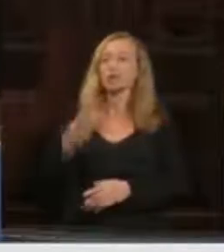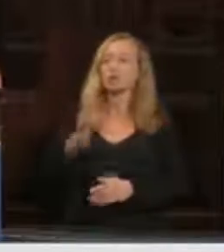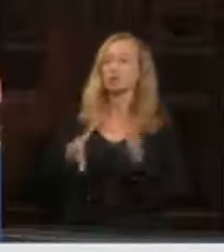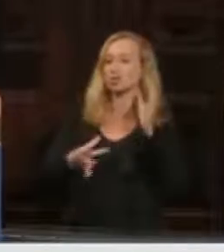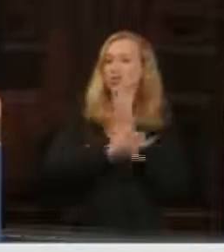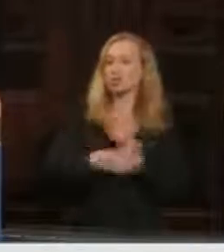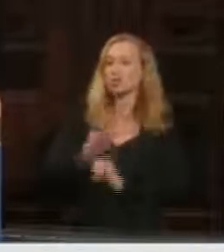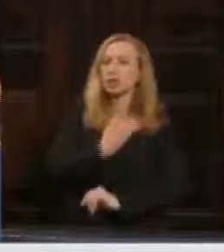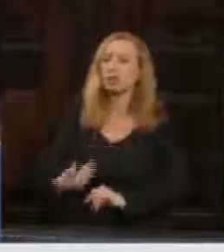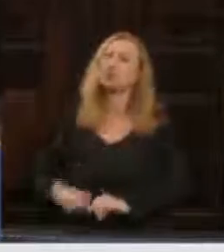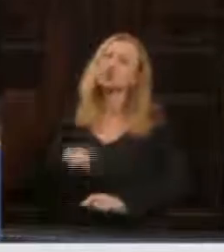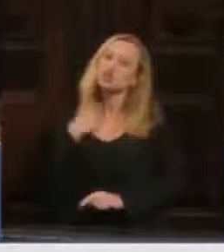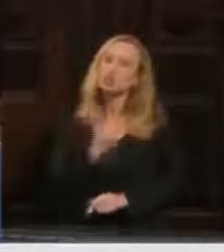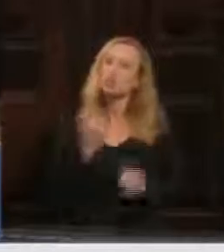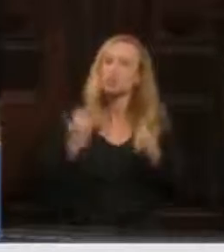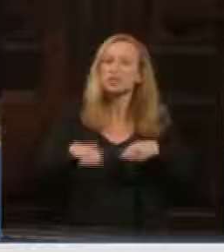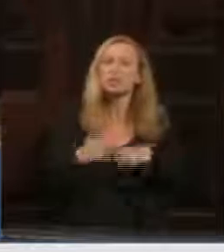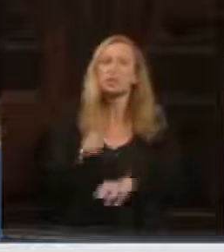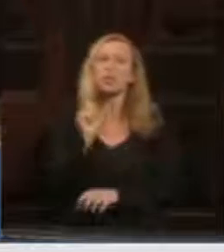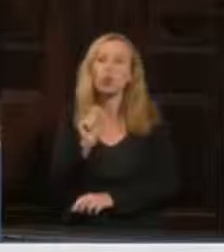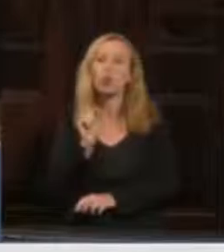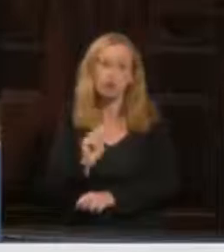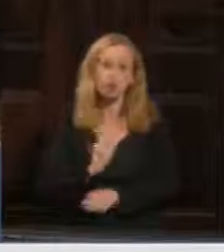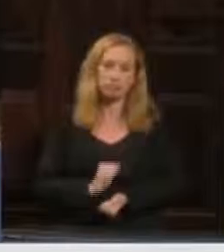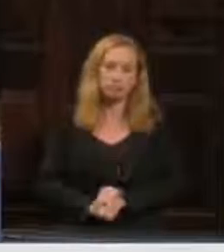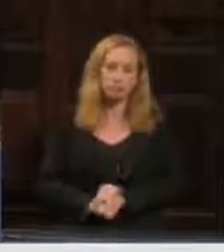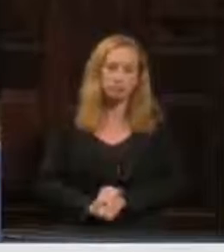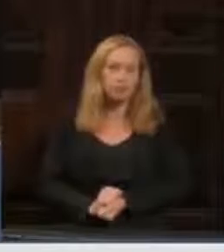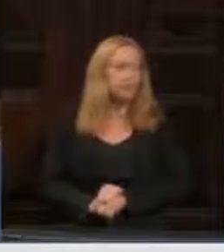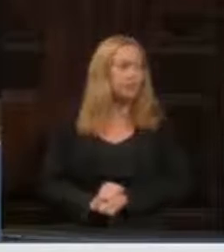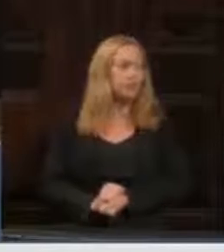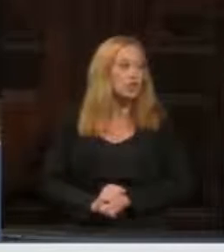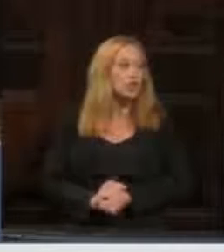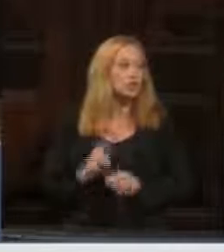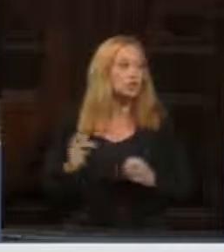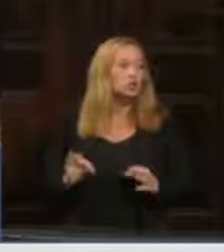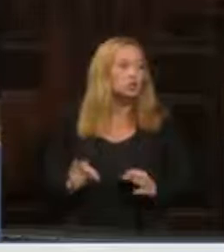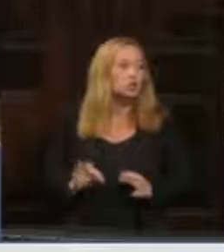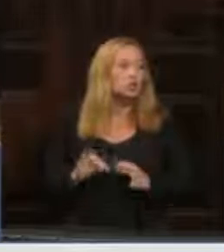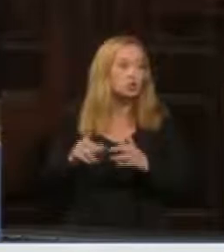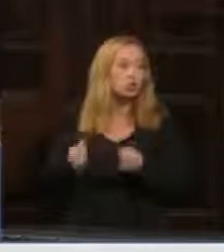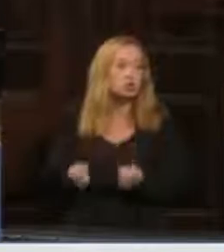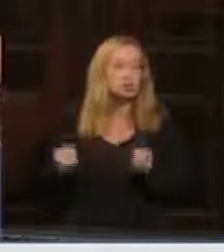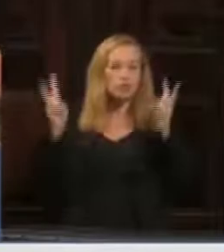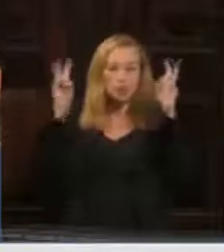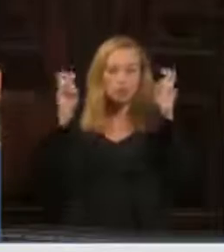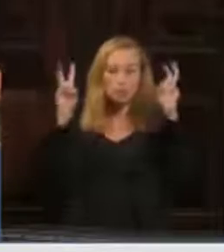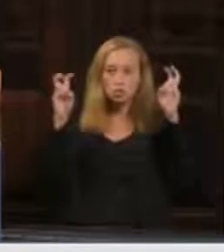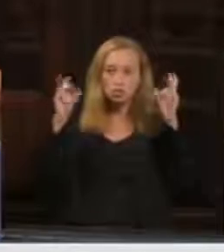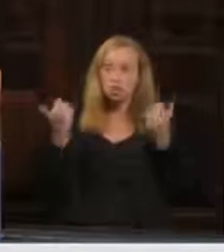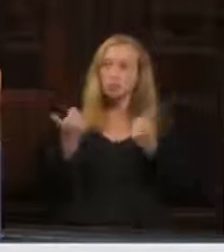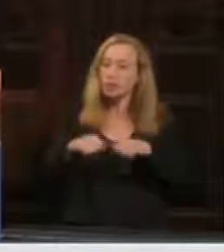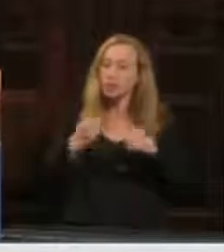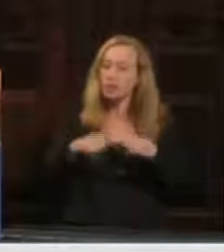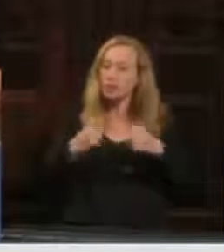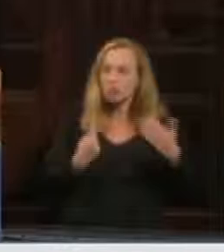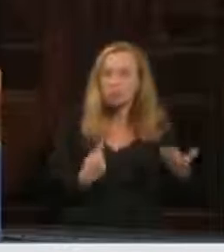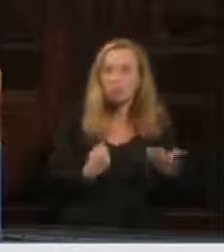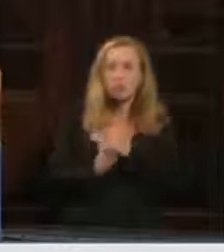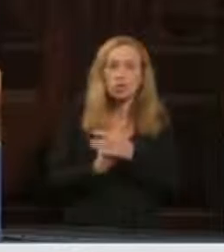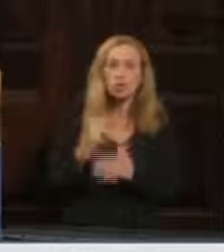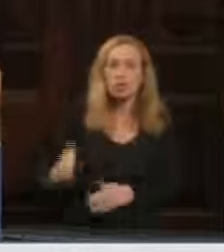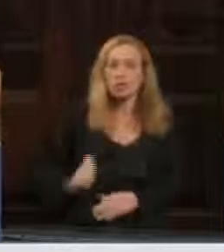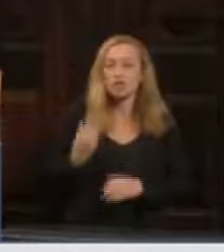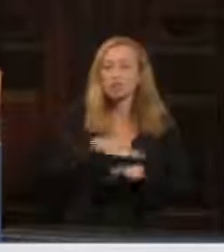pública, a gente precisa levar em consideração todos os elementos que a gente tem para resguardar a vida de todas